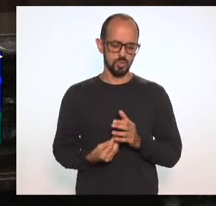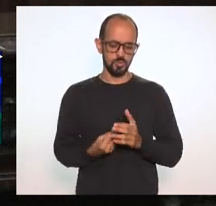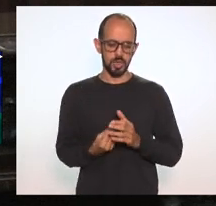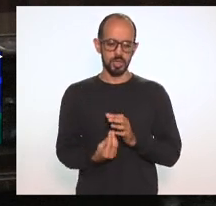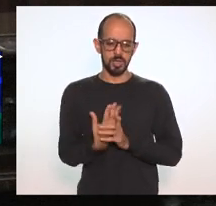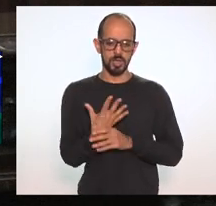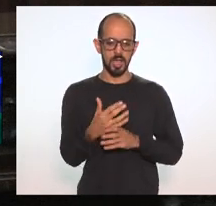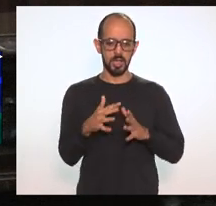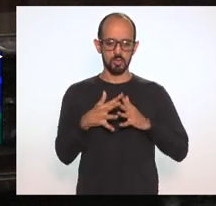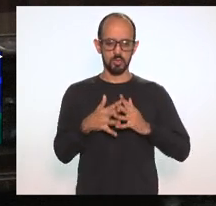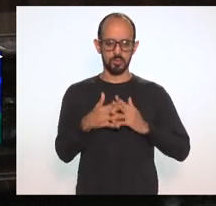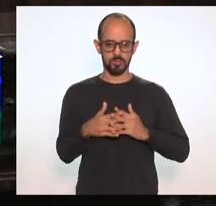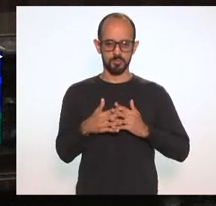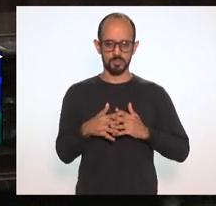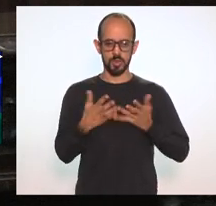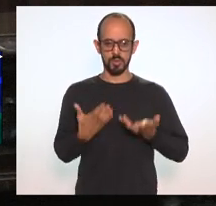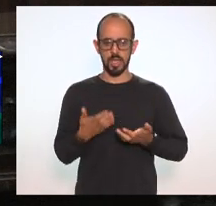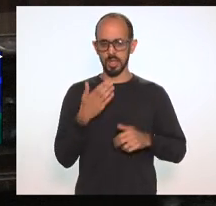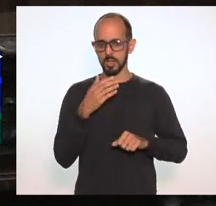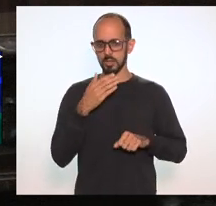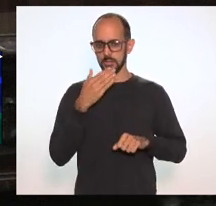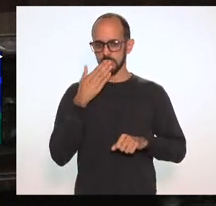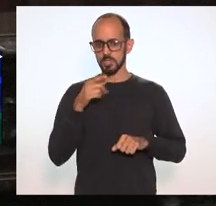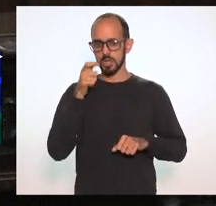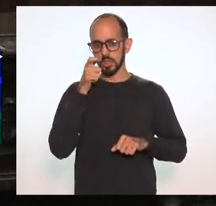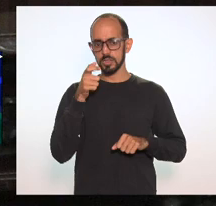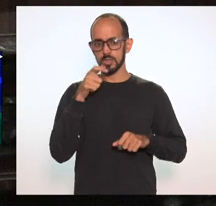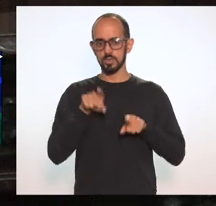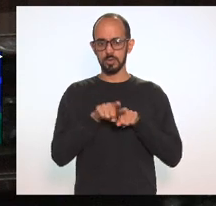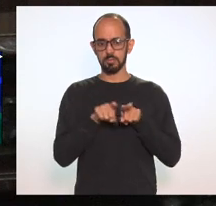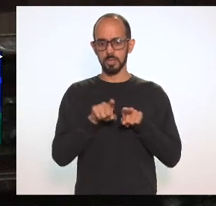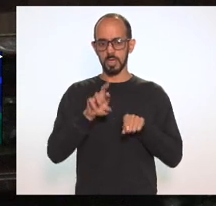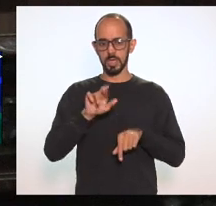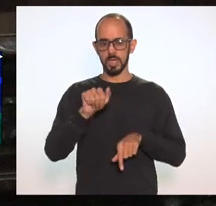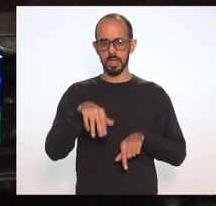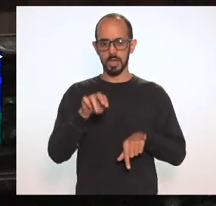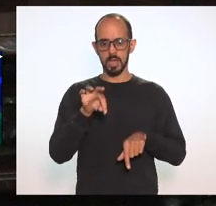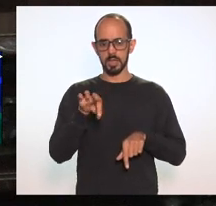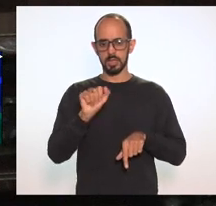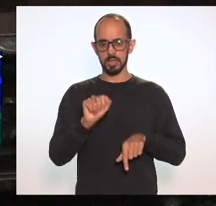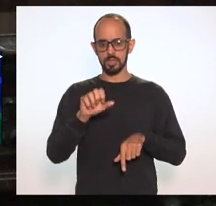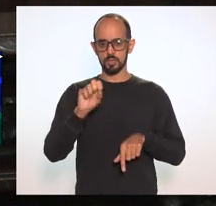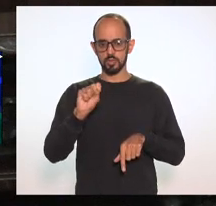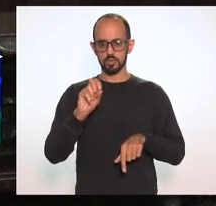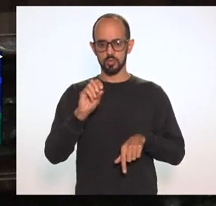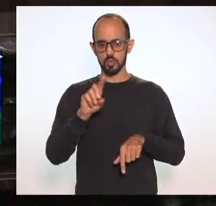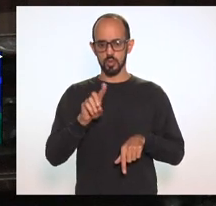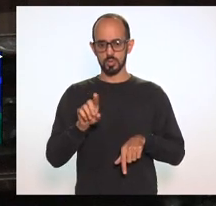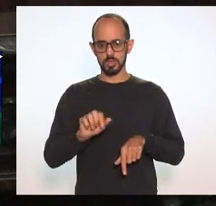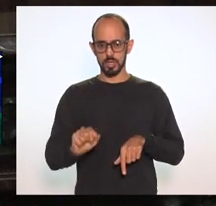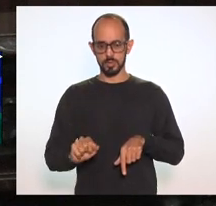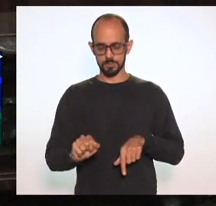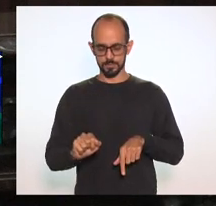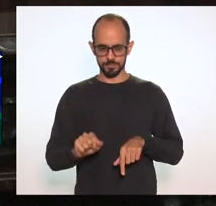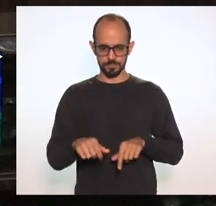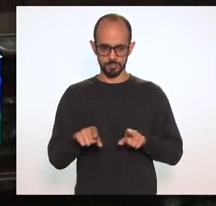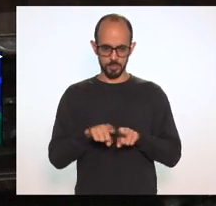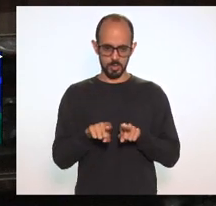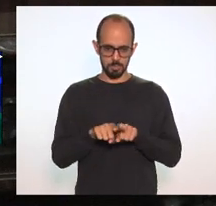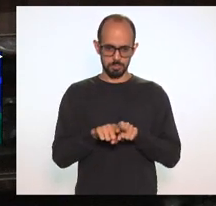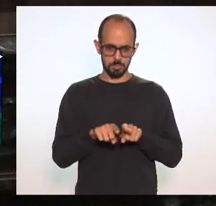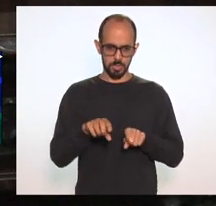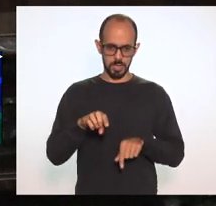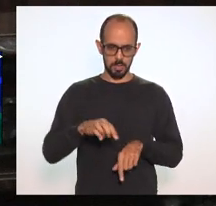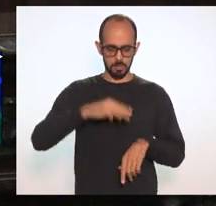deputada Renata Souza que foi candidata a prefeita do Rio de Janeiro e a você meu querido Márcio